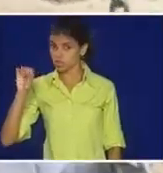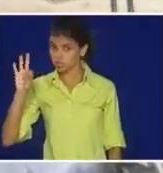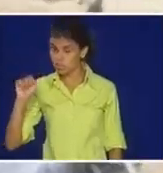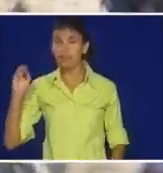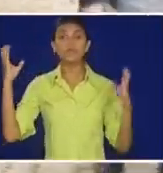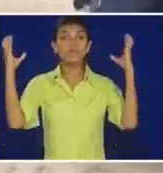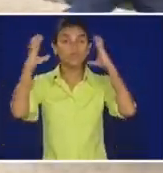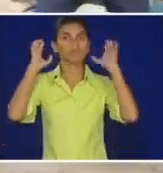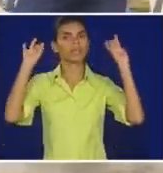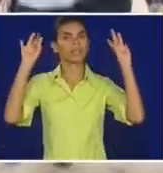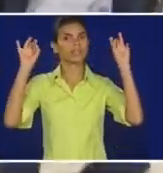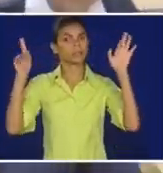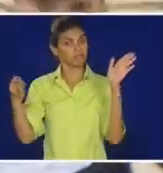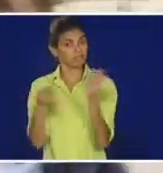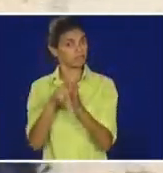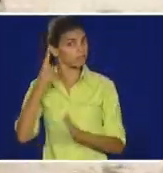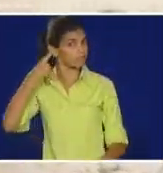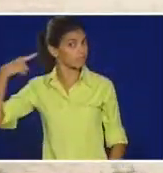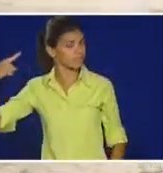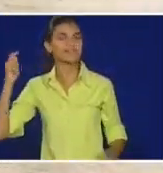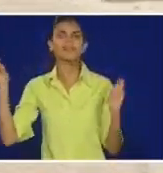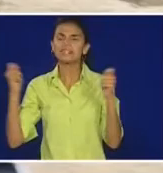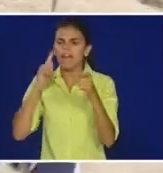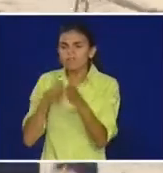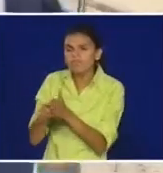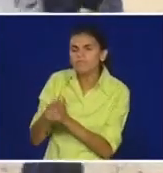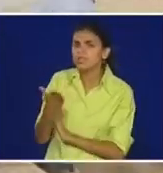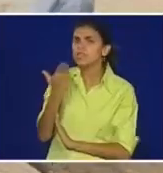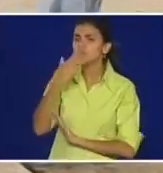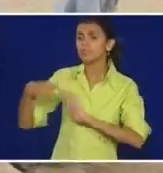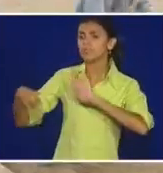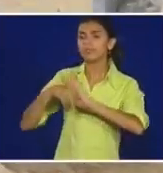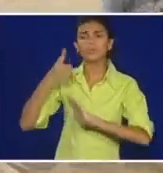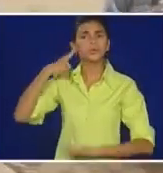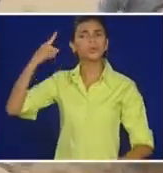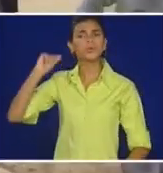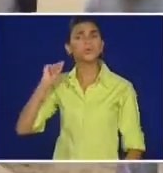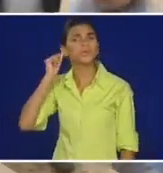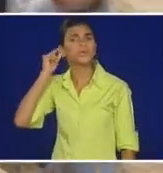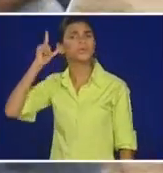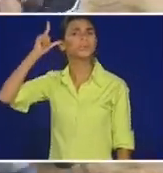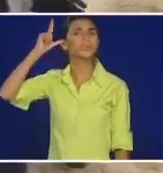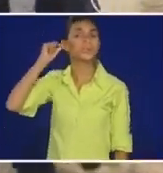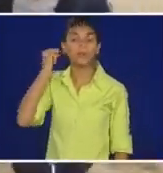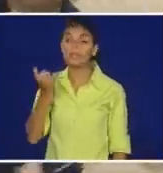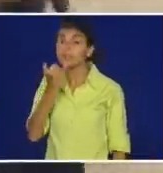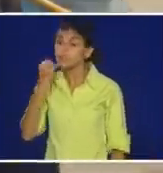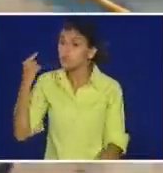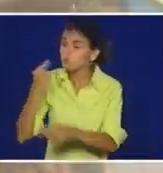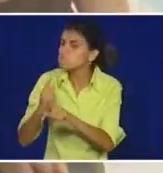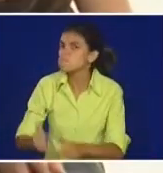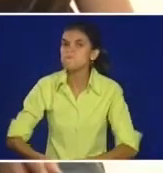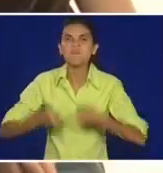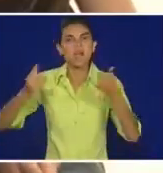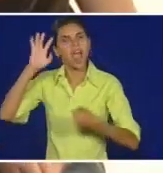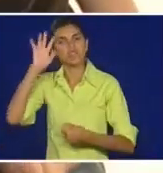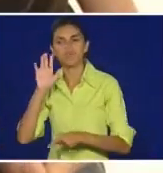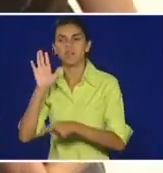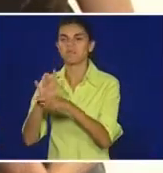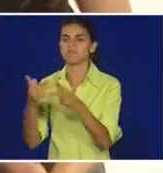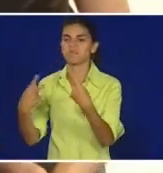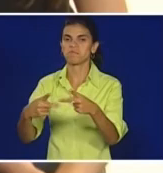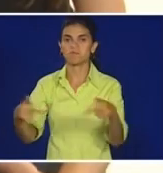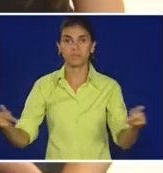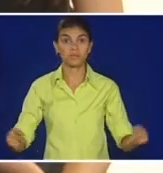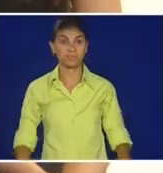audiologia poderão analisar o tipo e o grau da surdez, determinando a melhor solução para cada caso. Maiara é